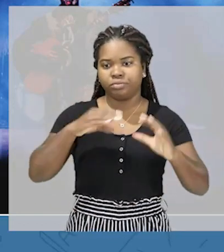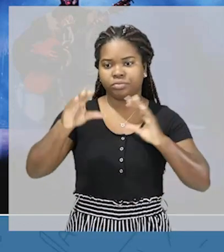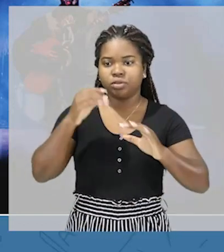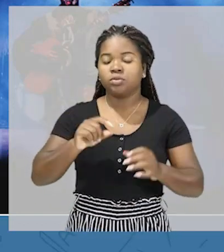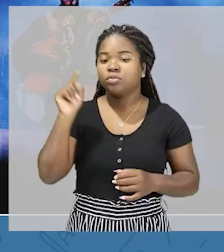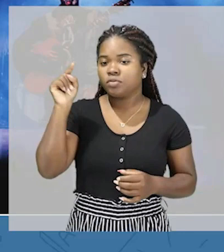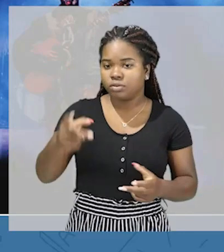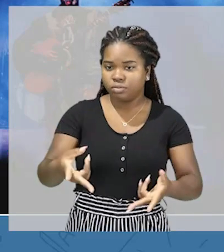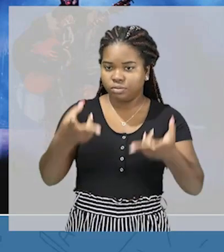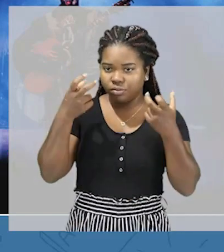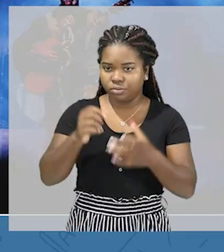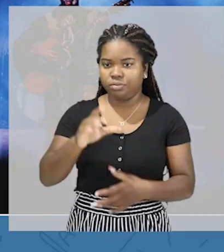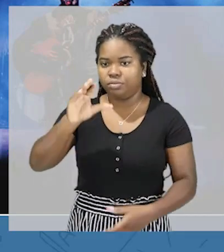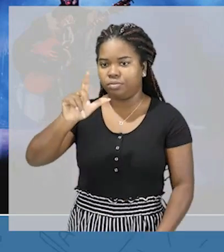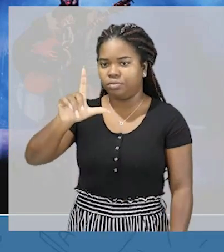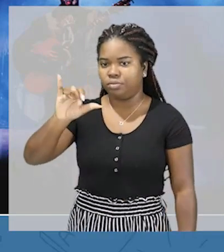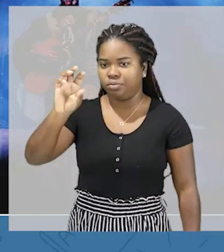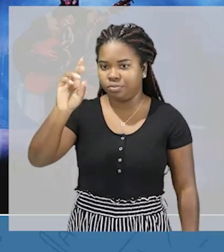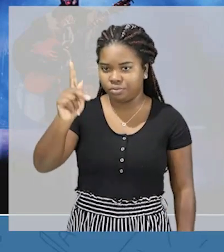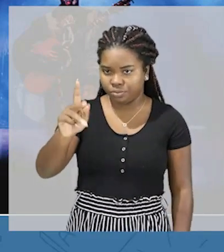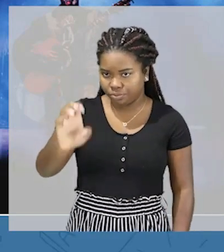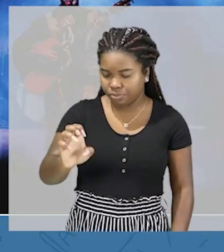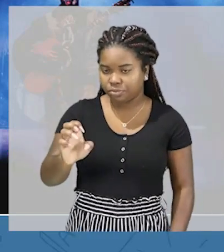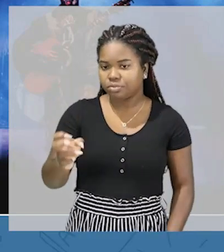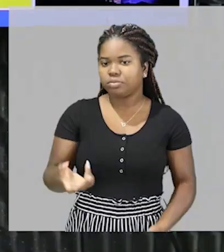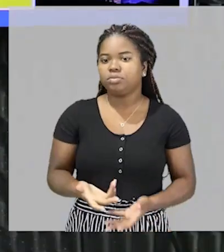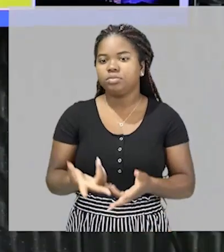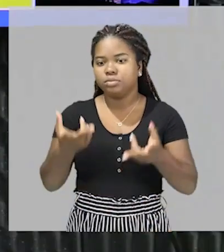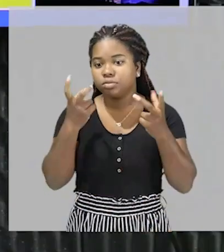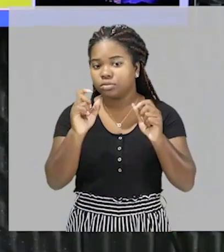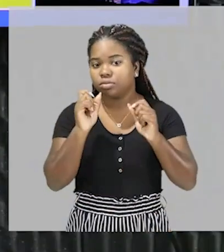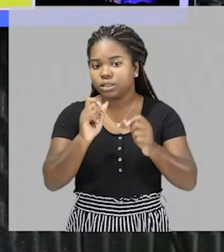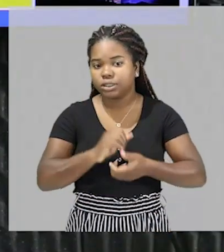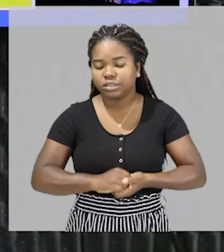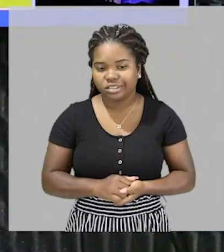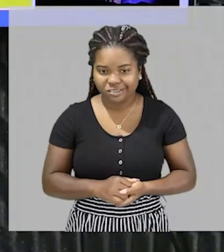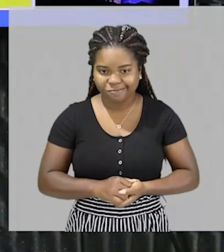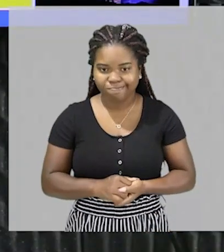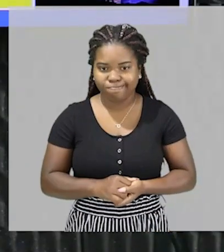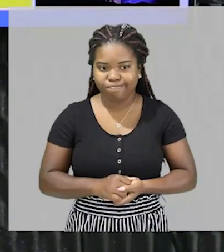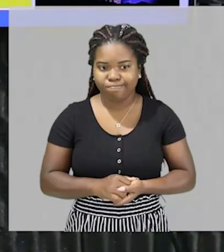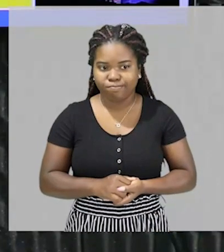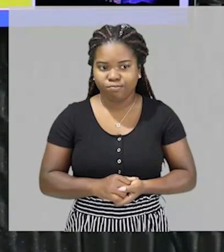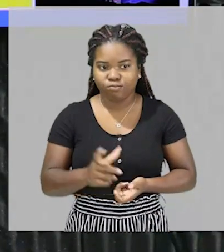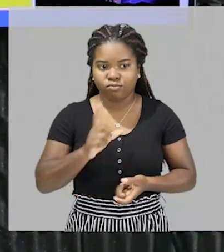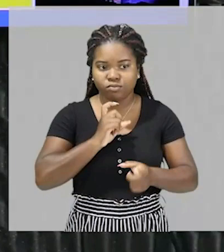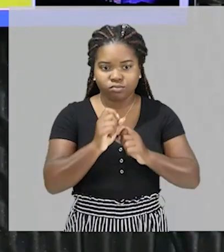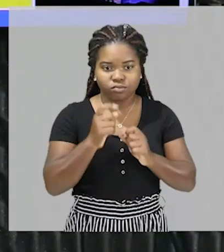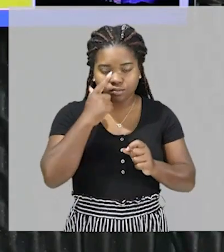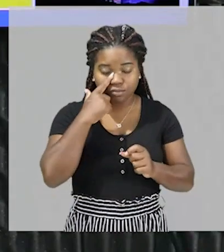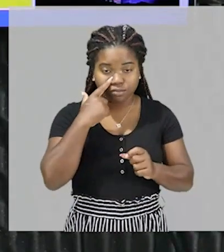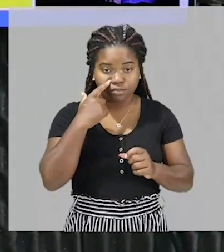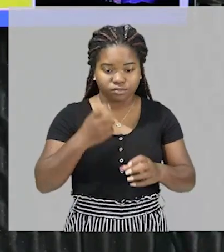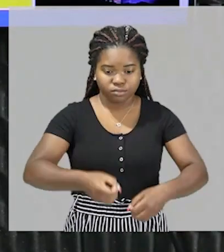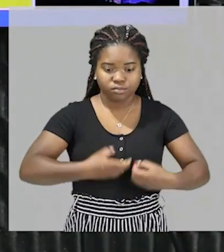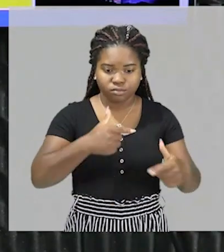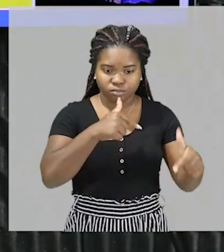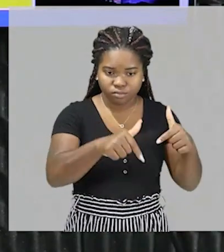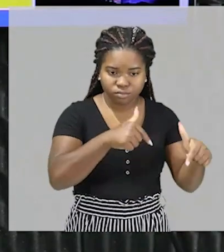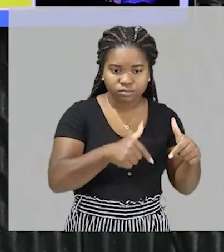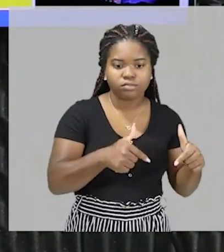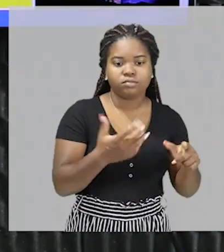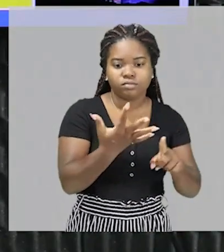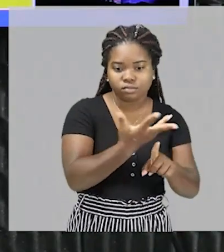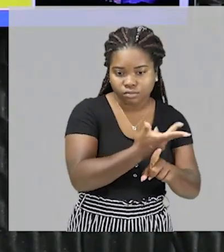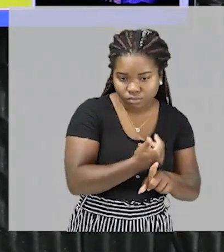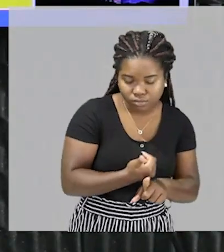artista que lançou a música, preste atenção que há literalmente um exímio trabalho de produção artística naquele